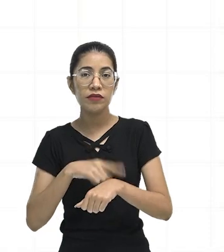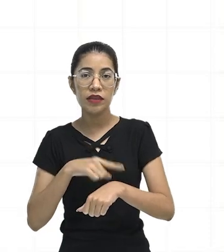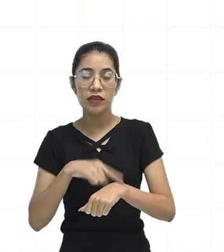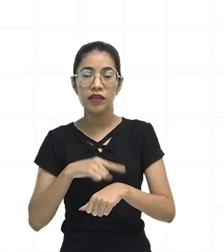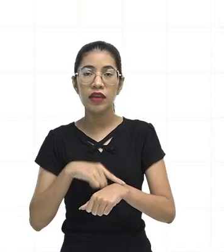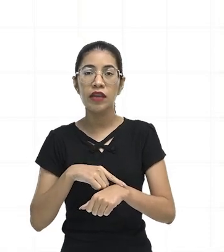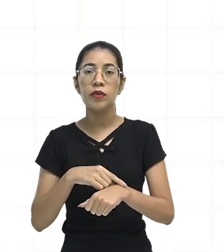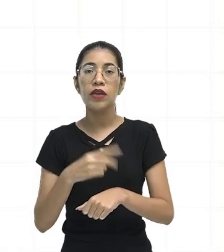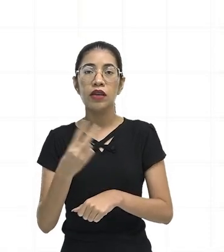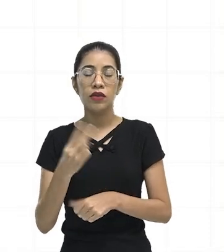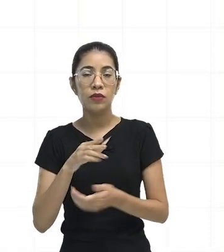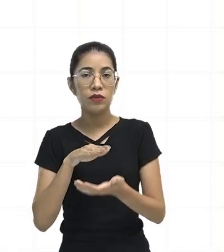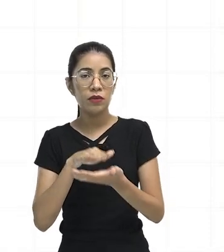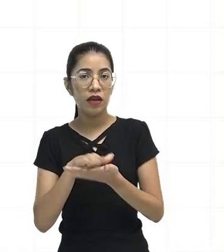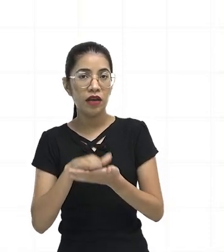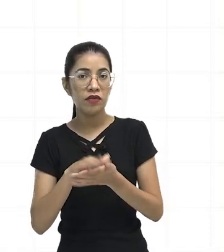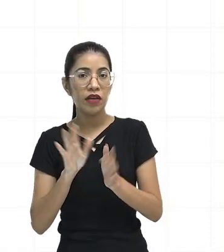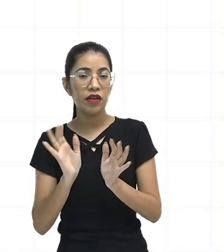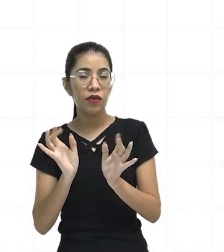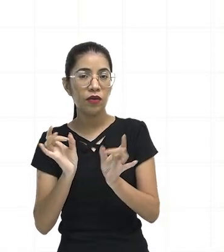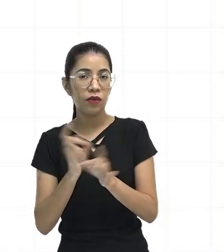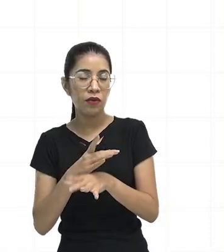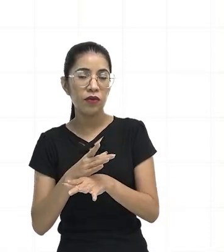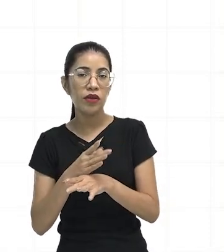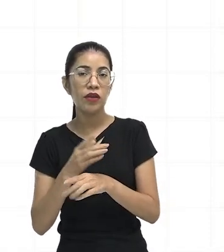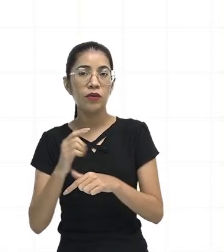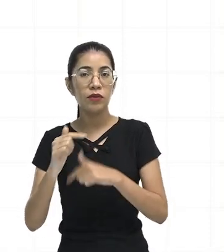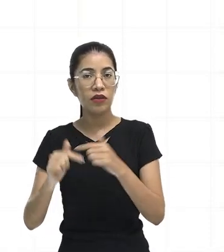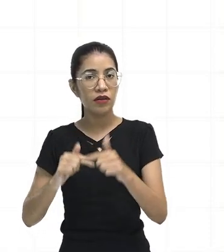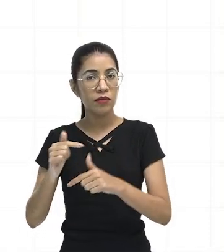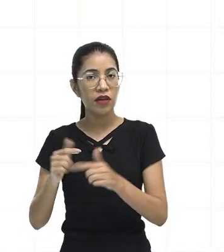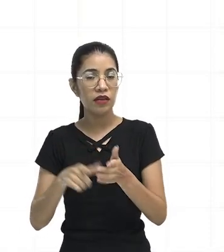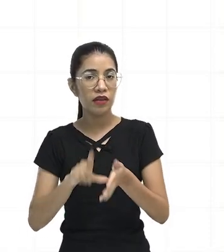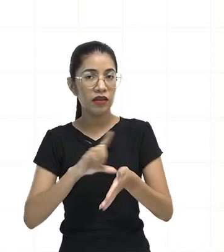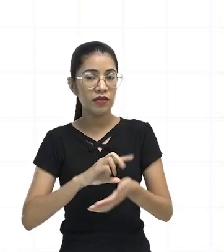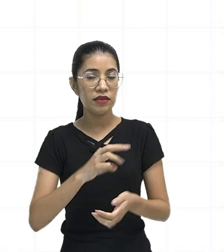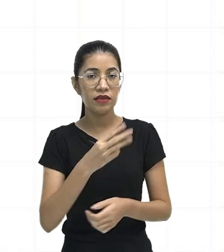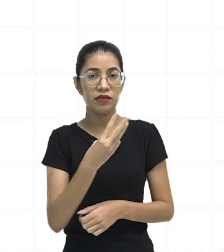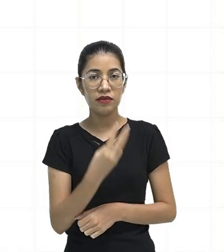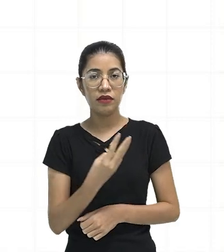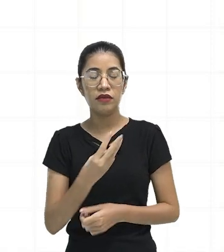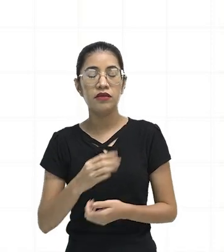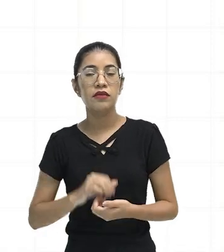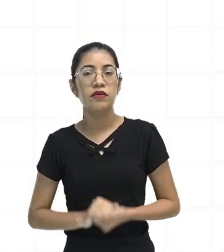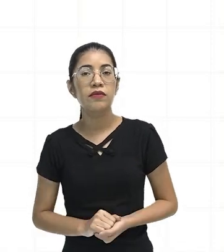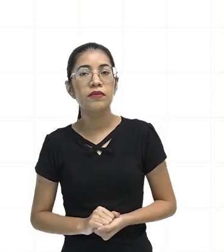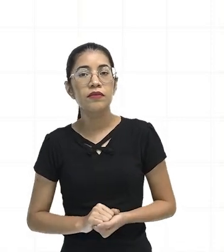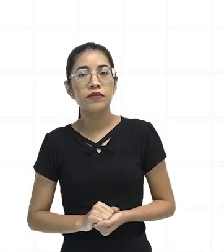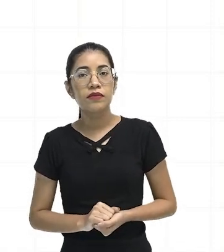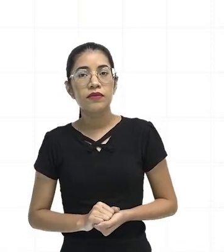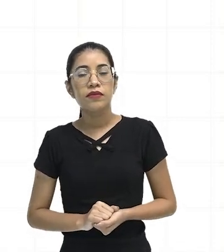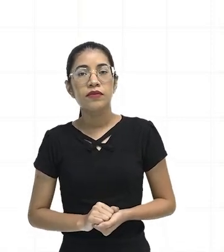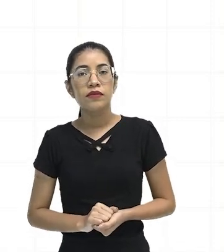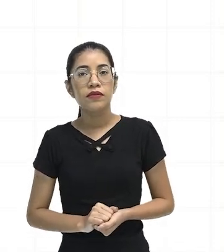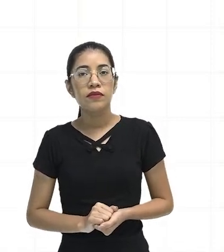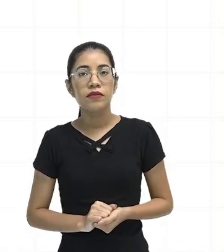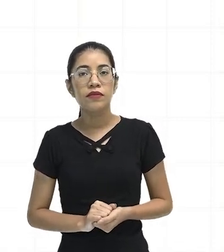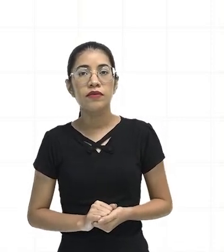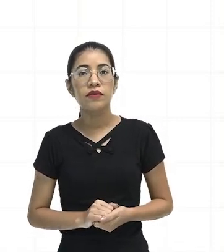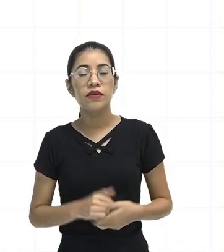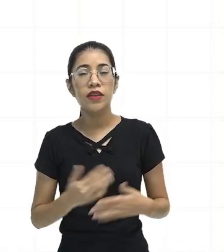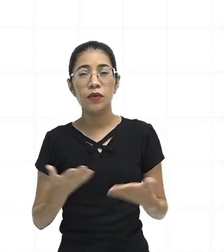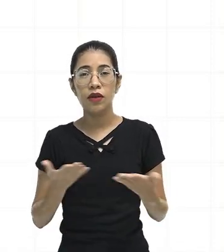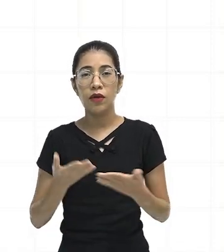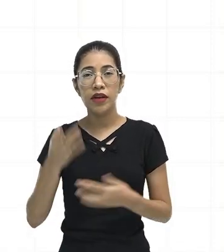máquinas realizarão o serviço que seria feito por 3 máquinas. Turma, vamos pensar juntos